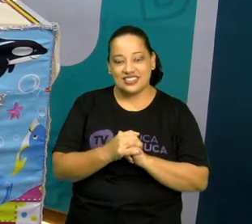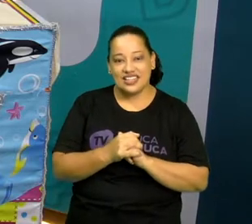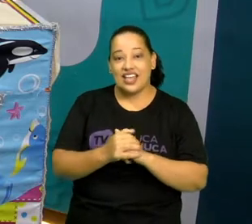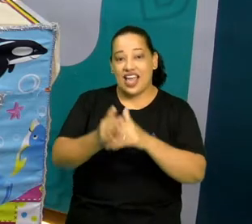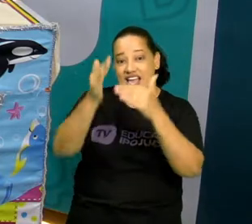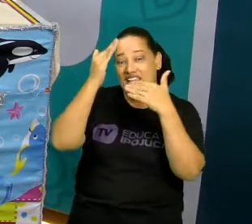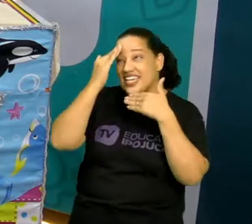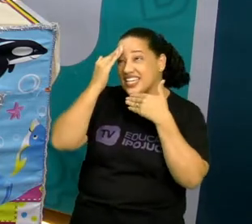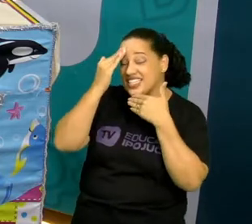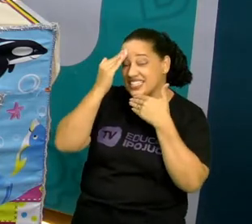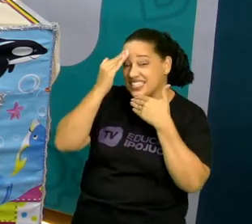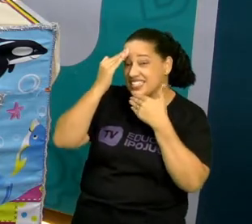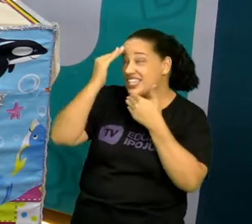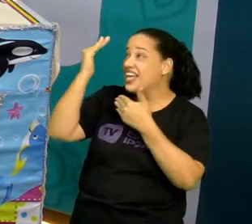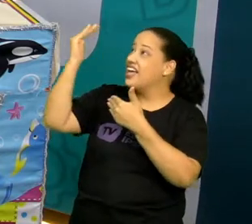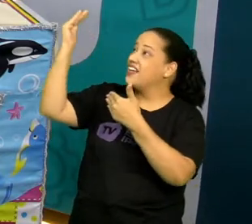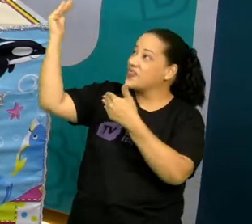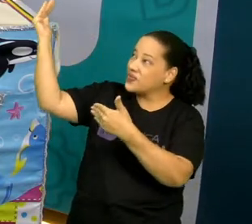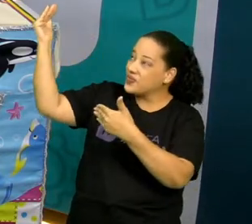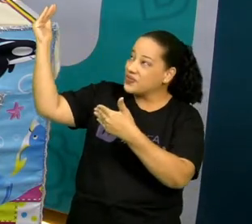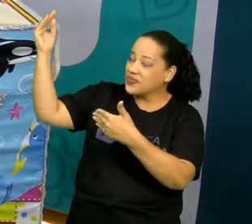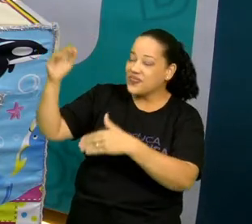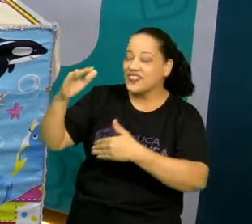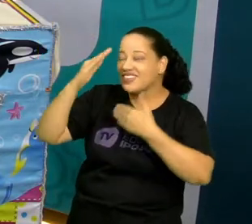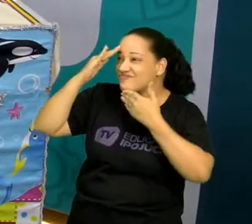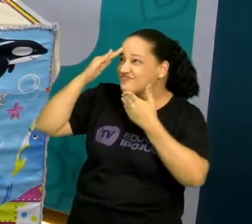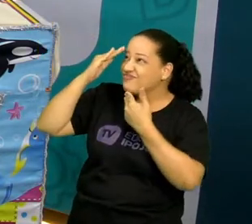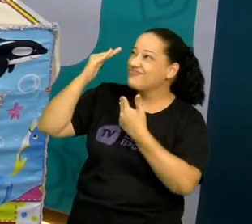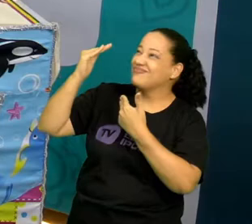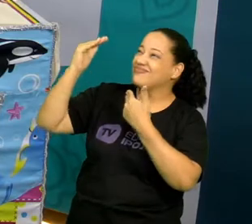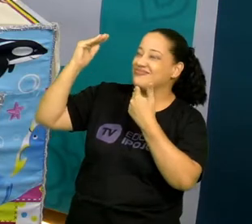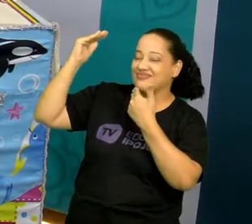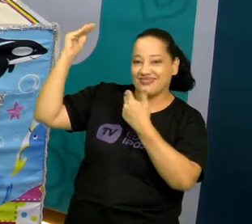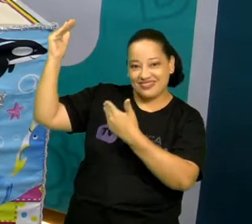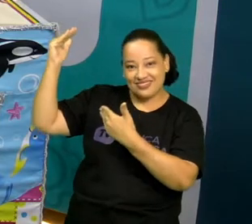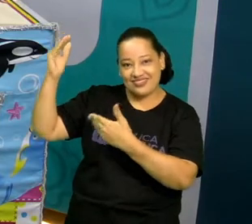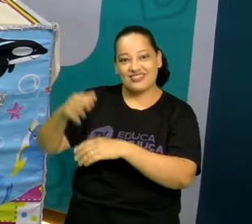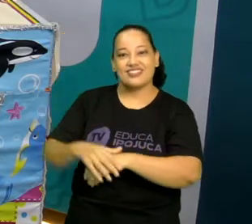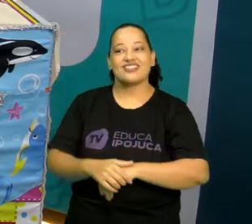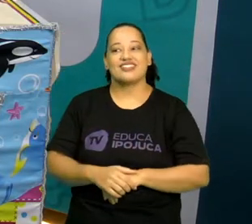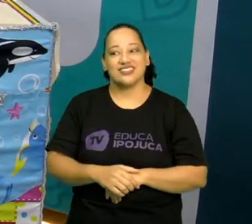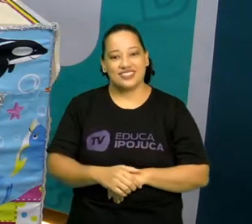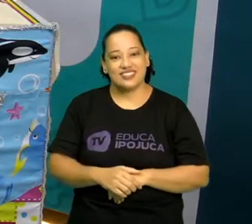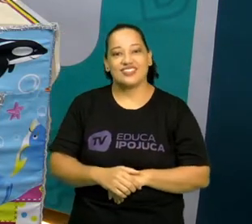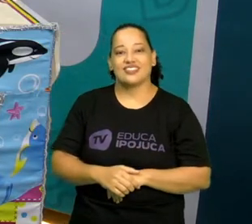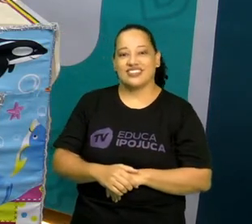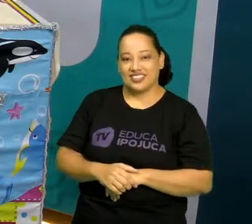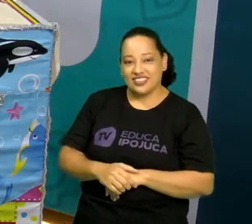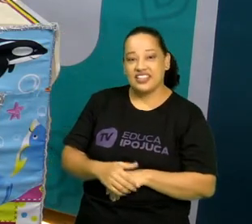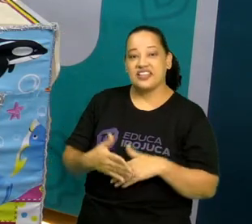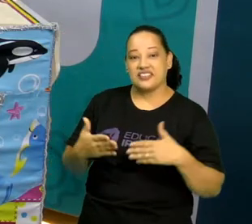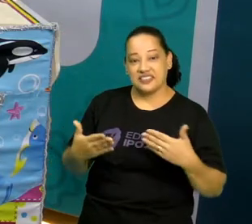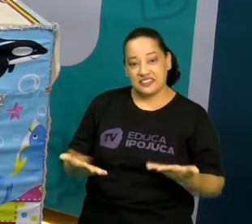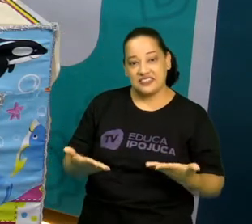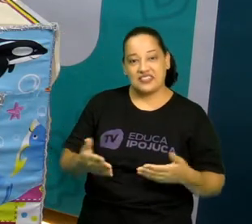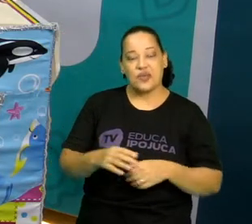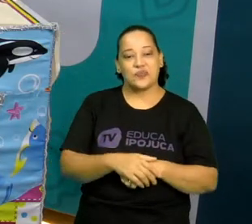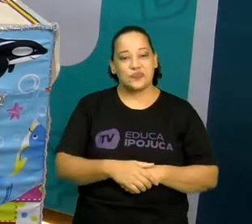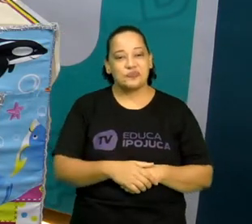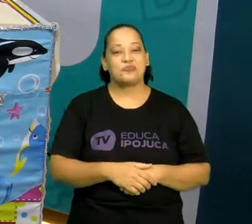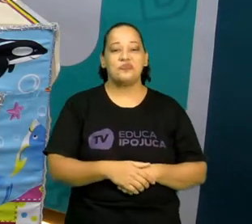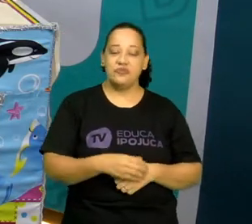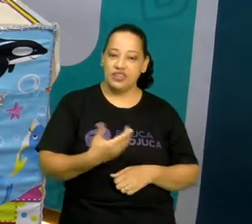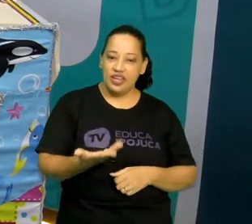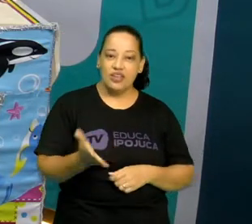a... E Deus. Agradeceu a Deus. Isso mesmo. Não é isso? E tia Lê trouxe